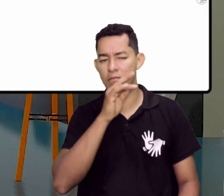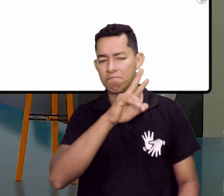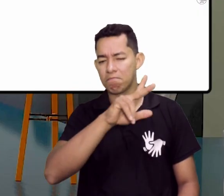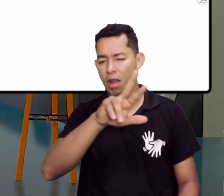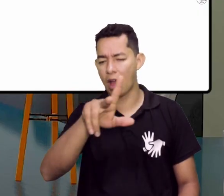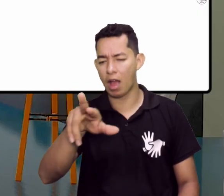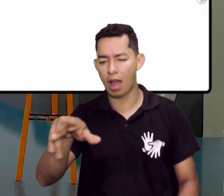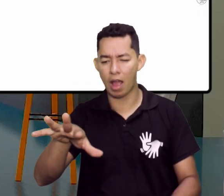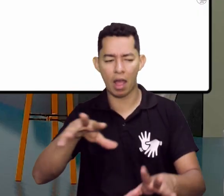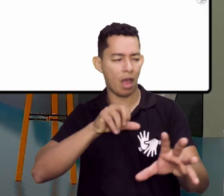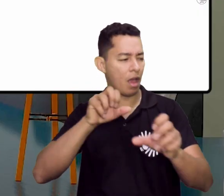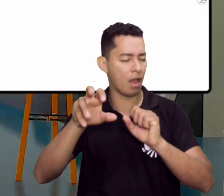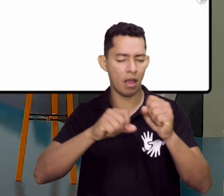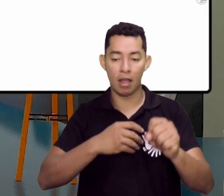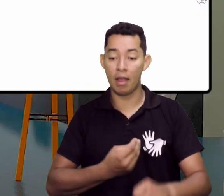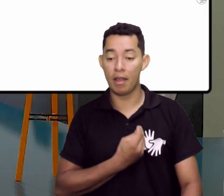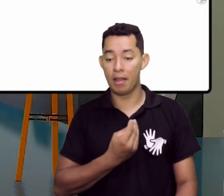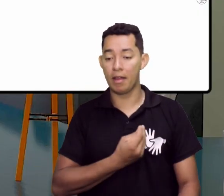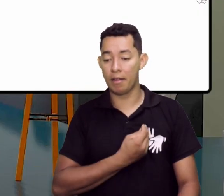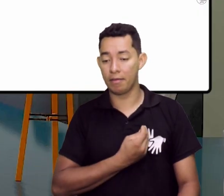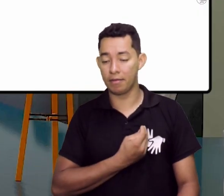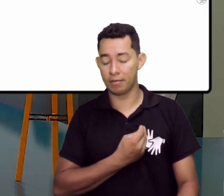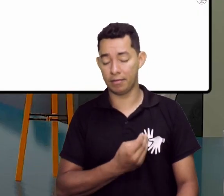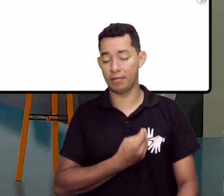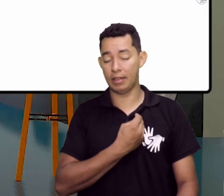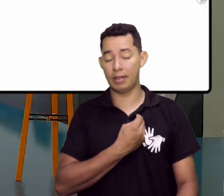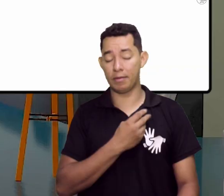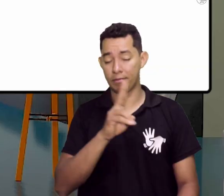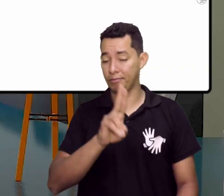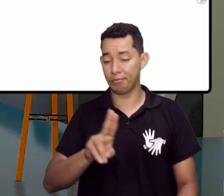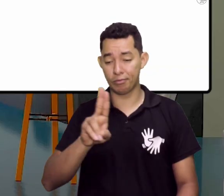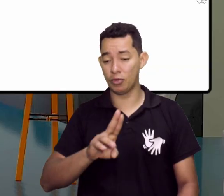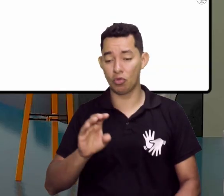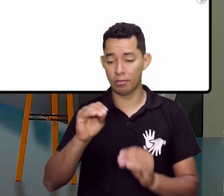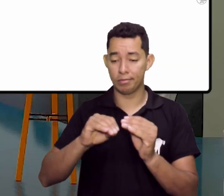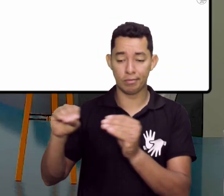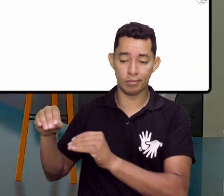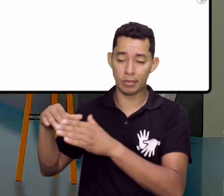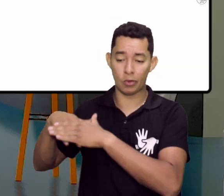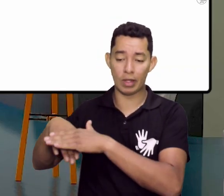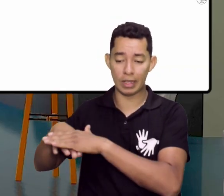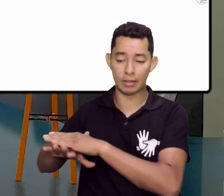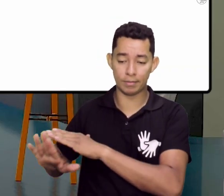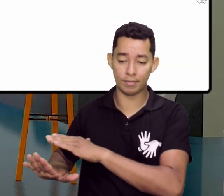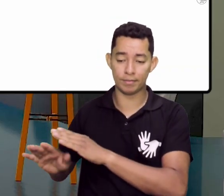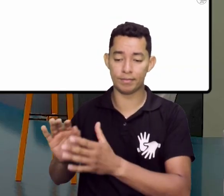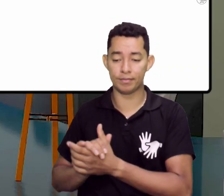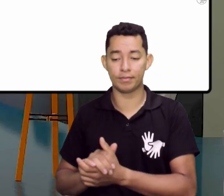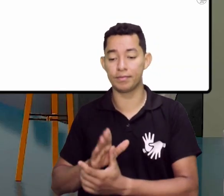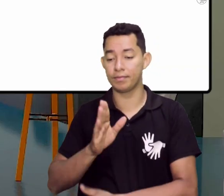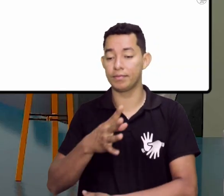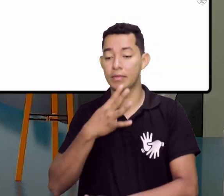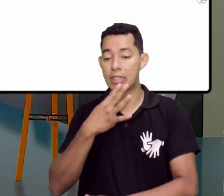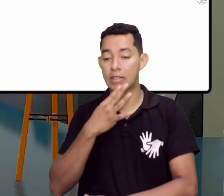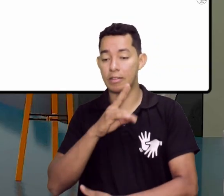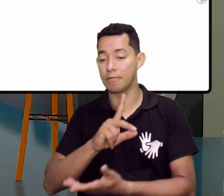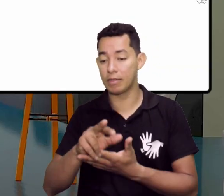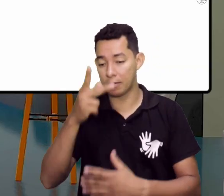gente vive a nossa vida toda e nem usa, fica lá guardado. Eu já conheci várias pessoas que compram